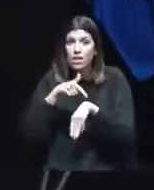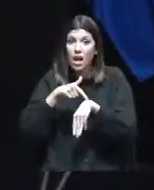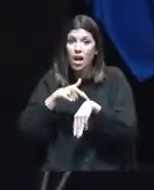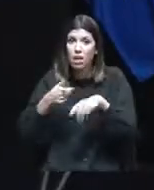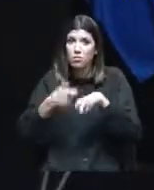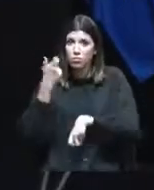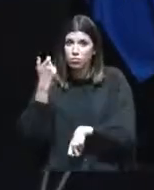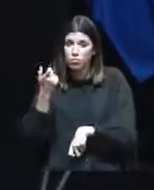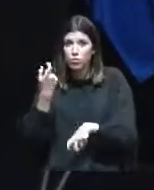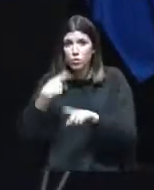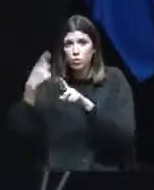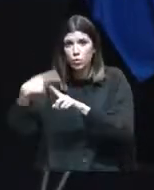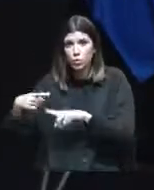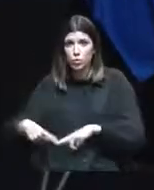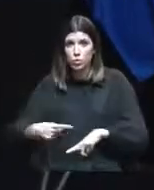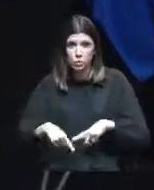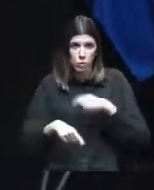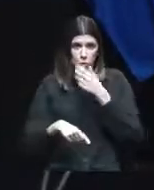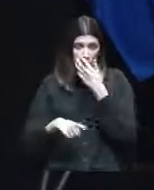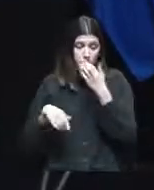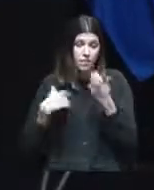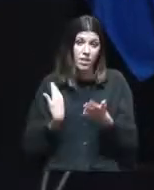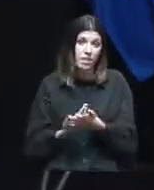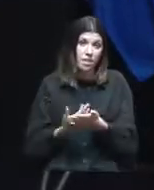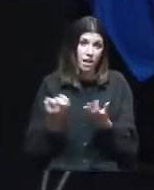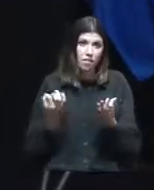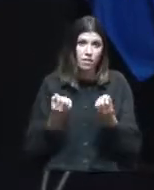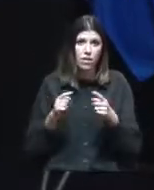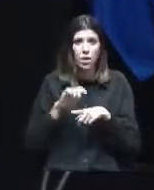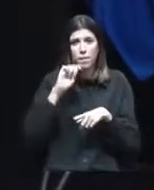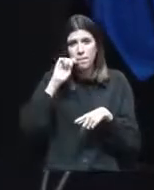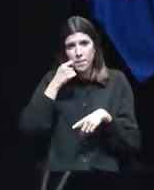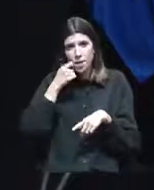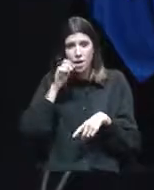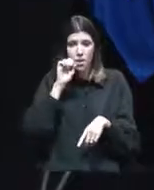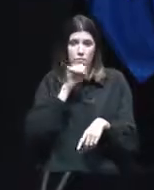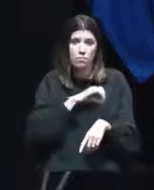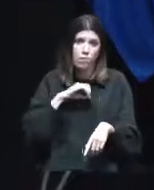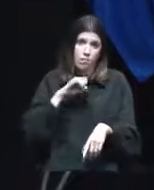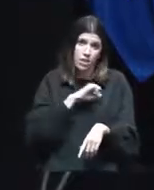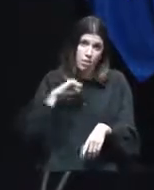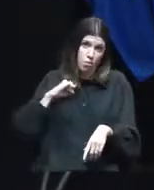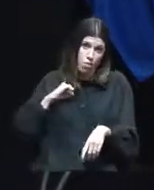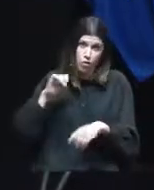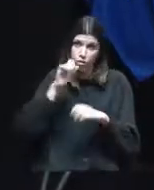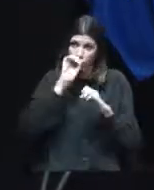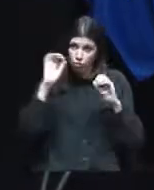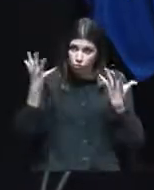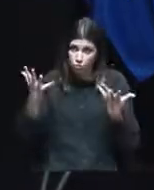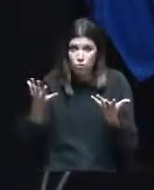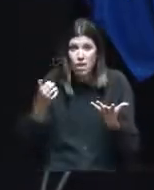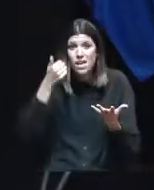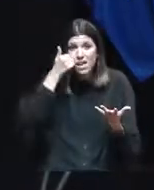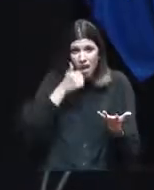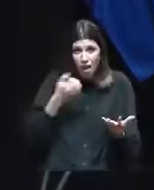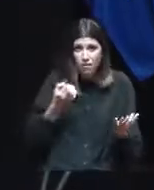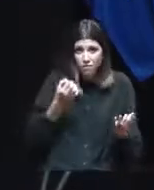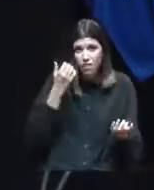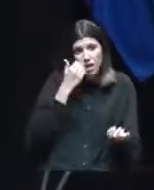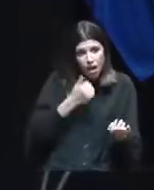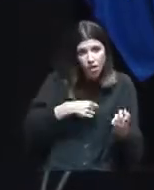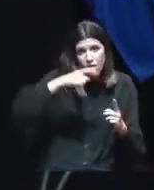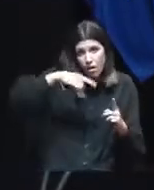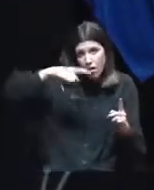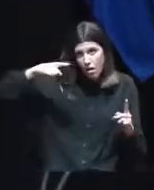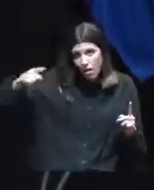época, entre outras. Ou seja, resultou em atentados ao património arbóreo da cidade, uns mais graves que outros.